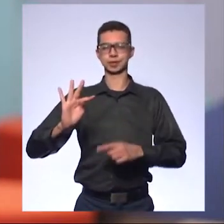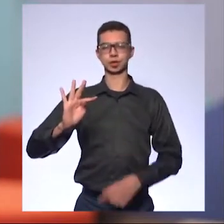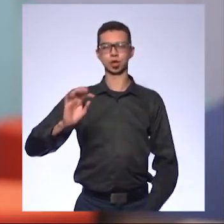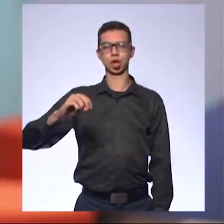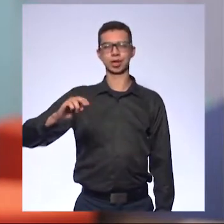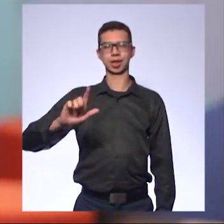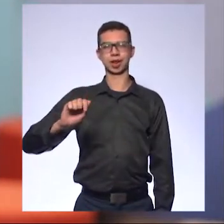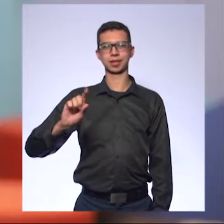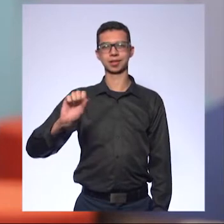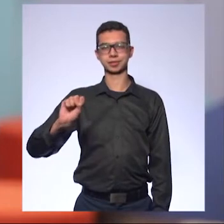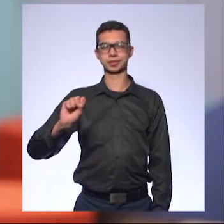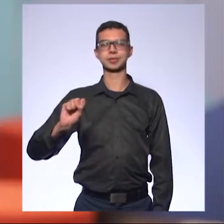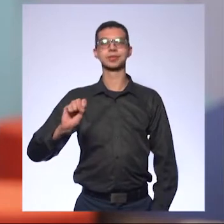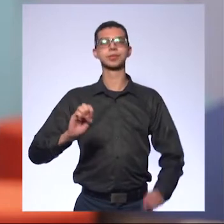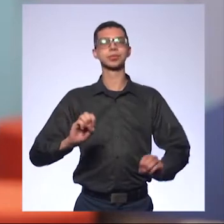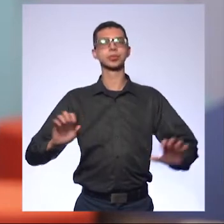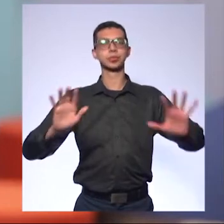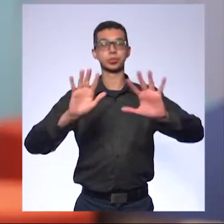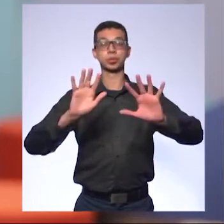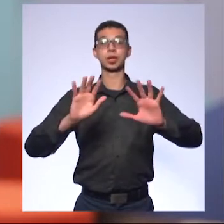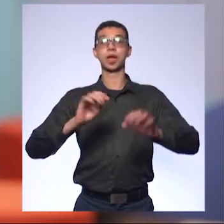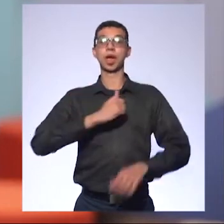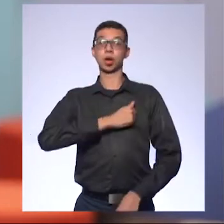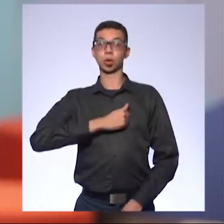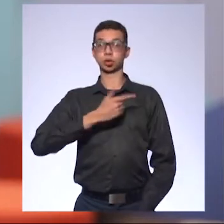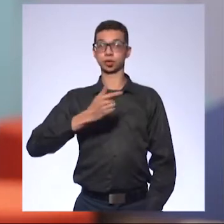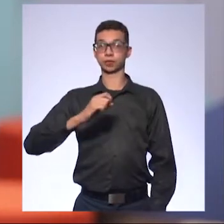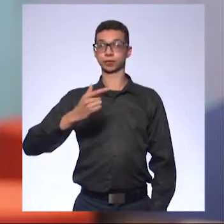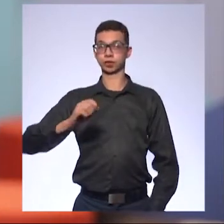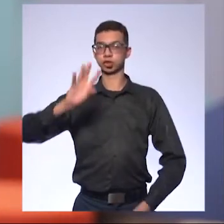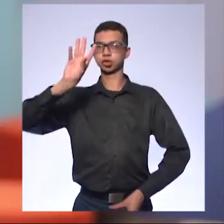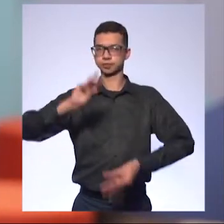fechar essas verificações em agosto de 2020, logo depois das